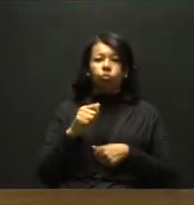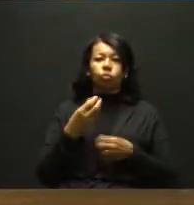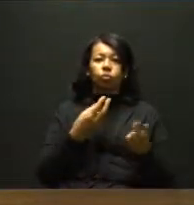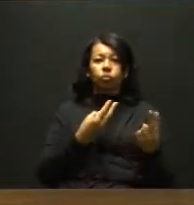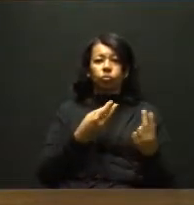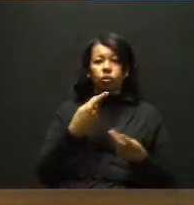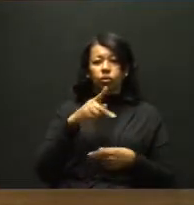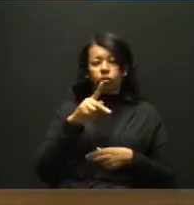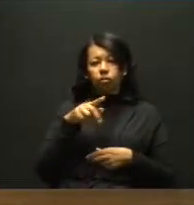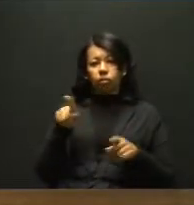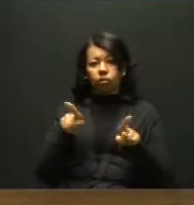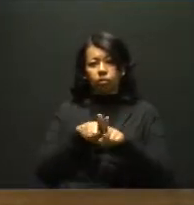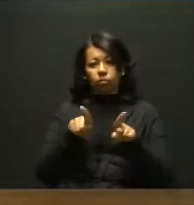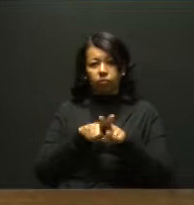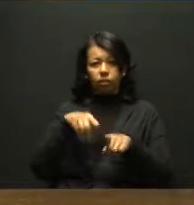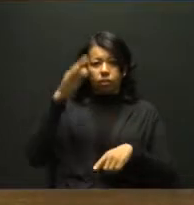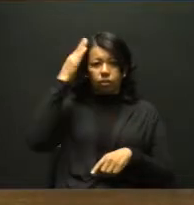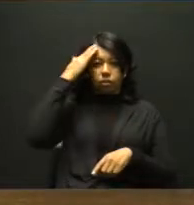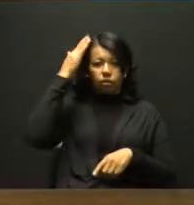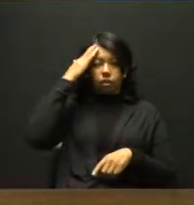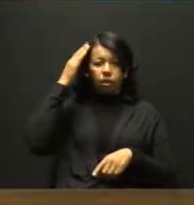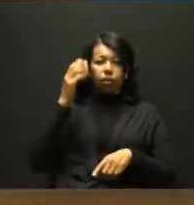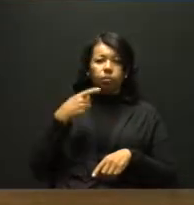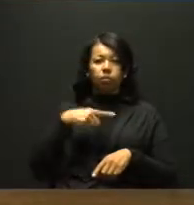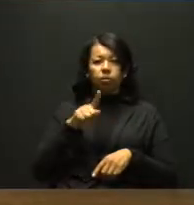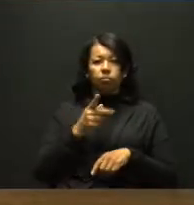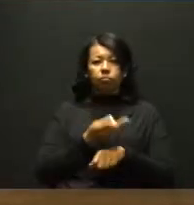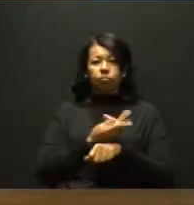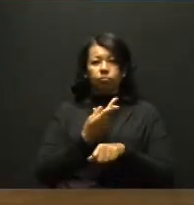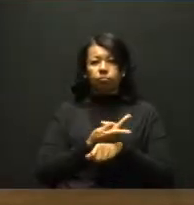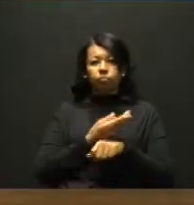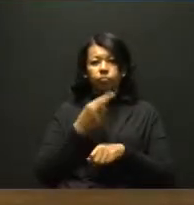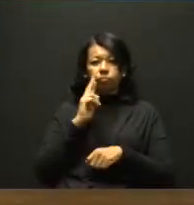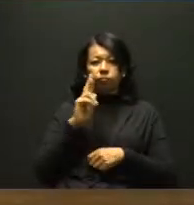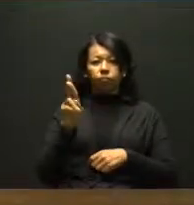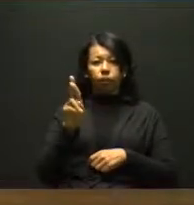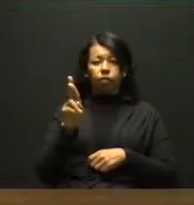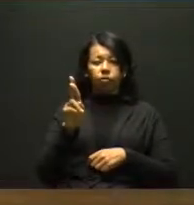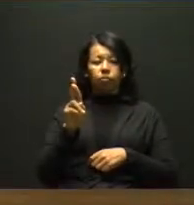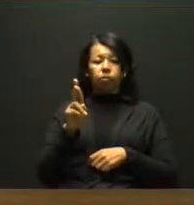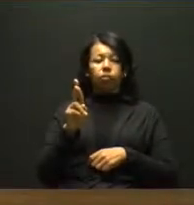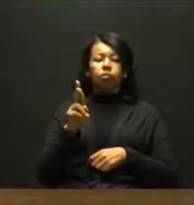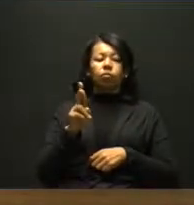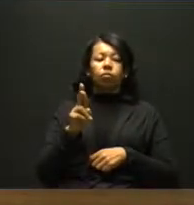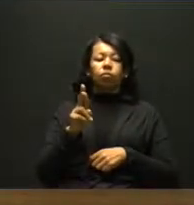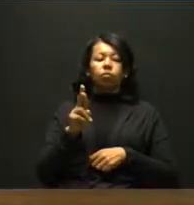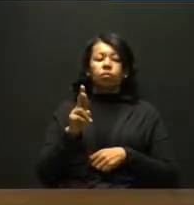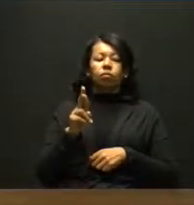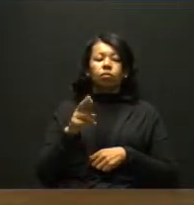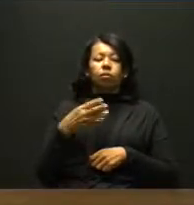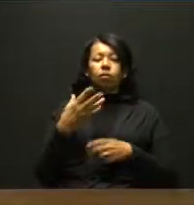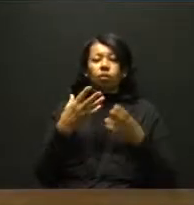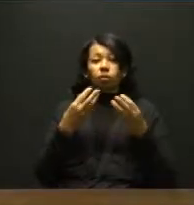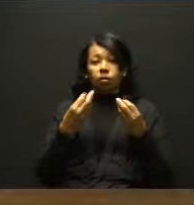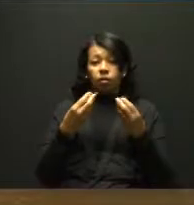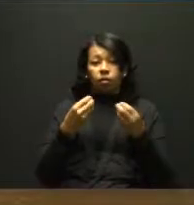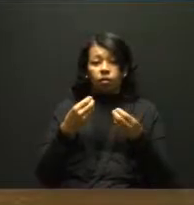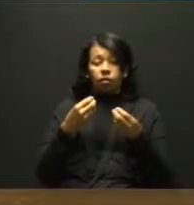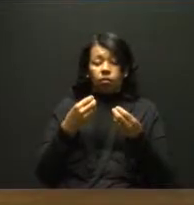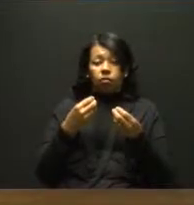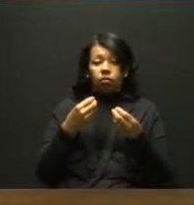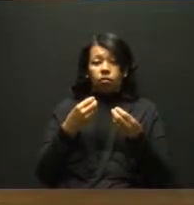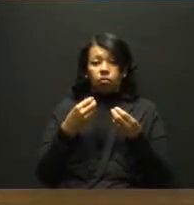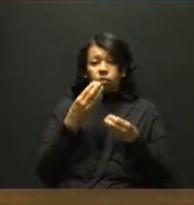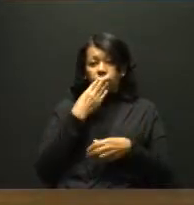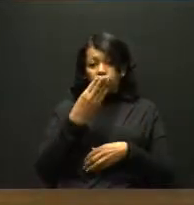vossa excelência também a saber dois têm corrido atrás na resposta a dezenas de pedidos que nós